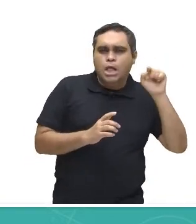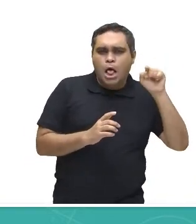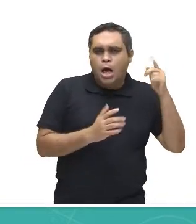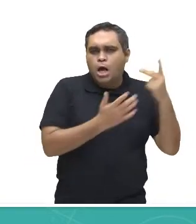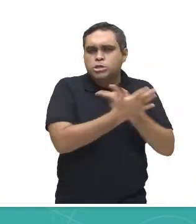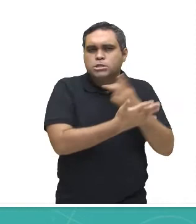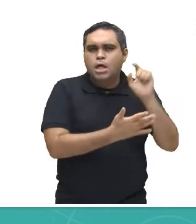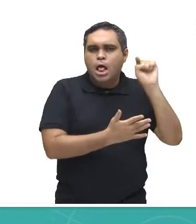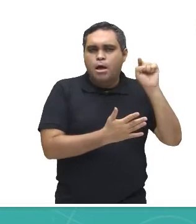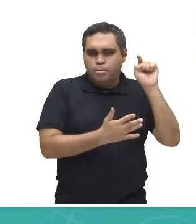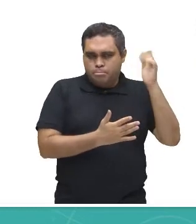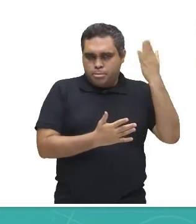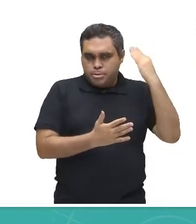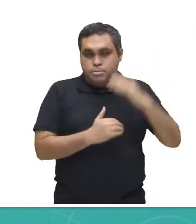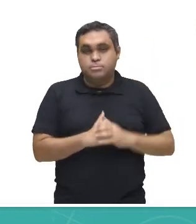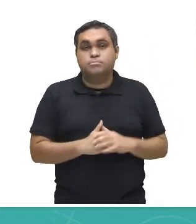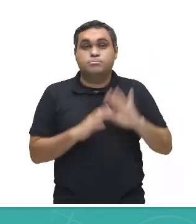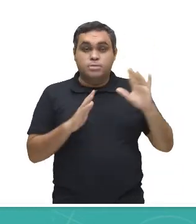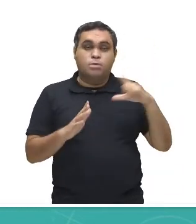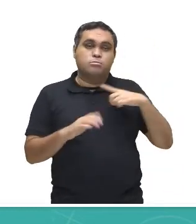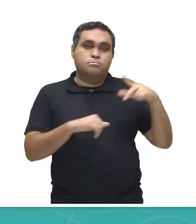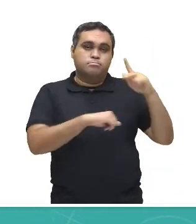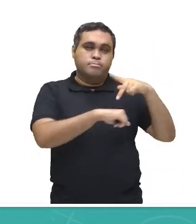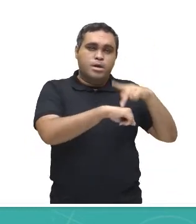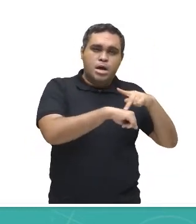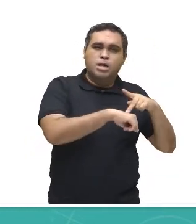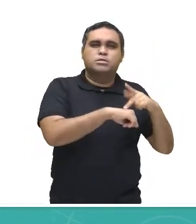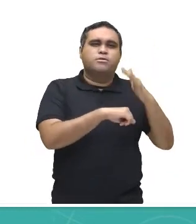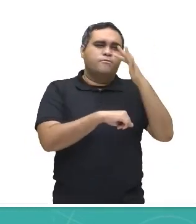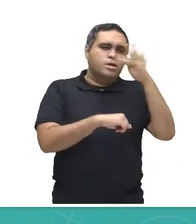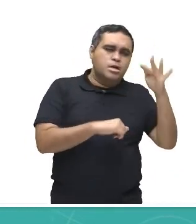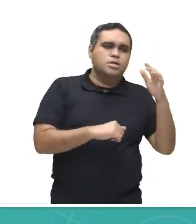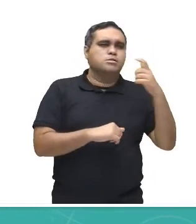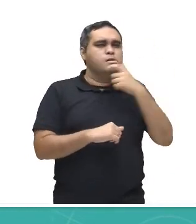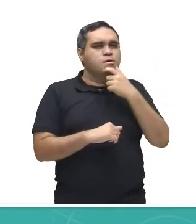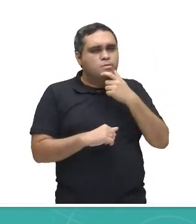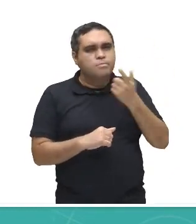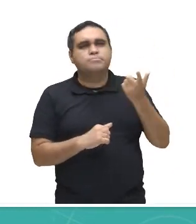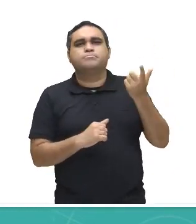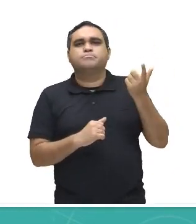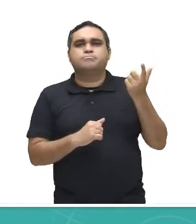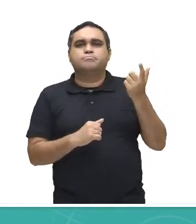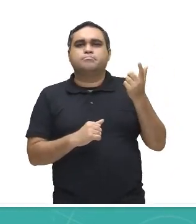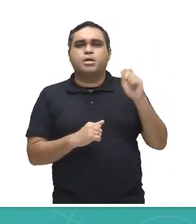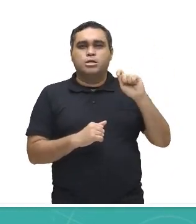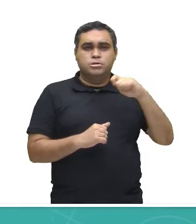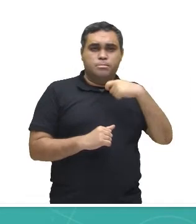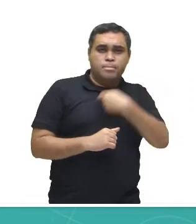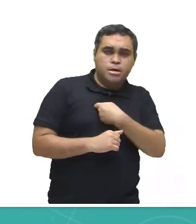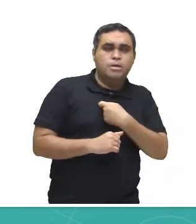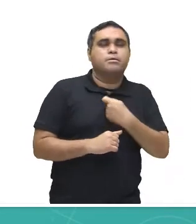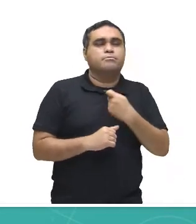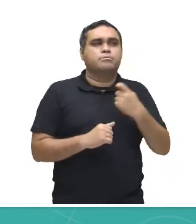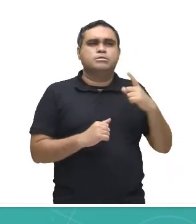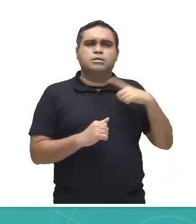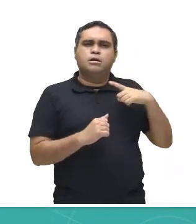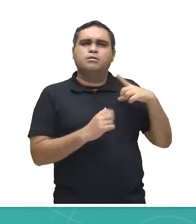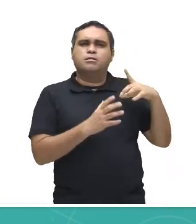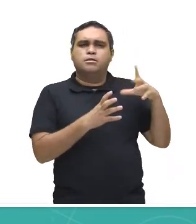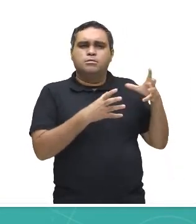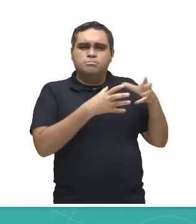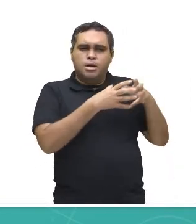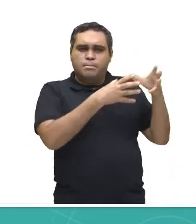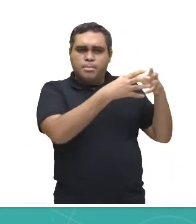Portugal, Espanha, Inglaterra, França, que eles haviam se organizado enquanto estados muito